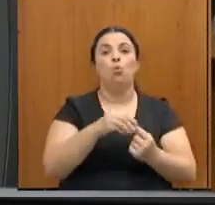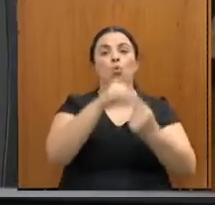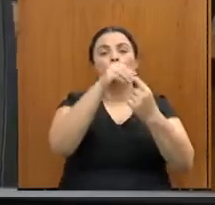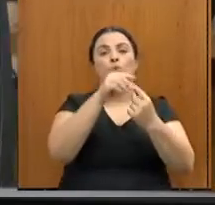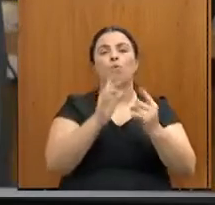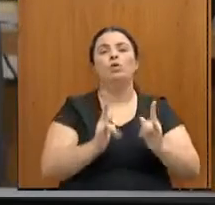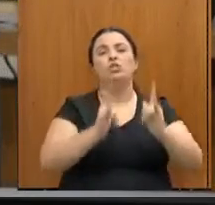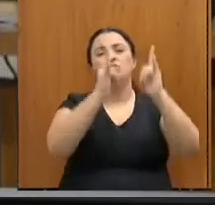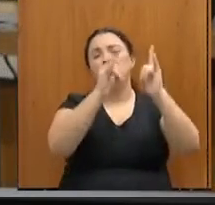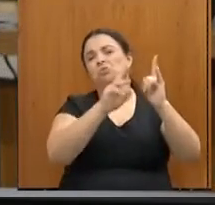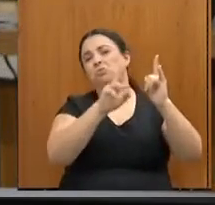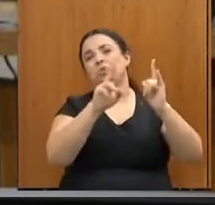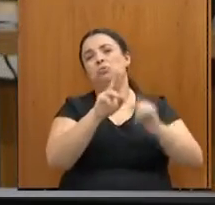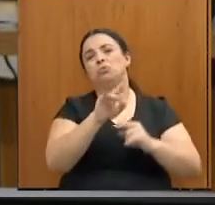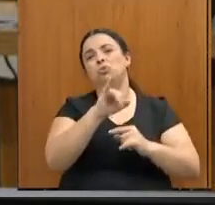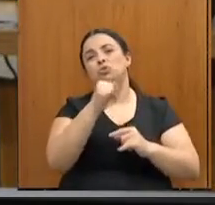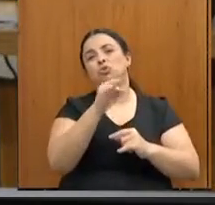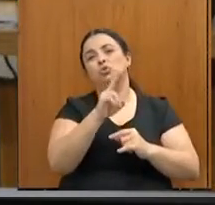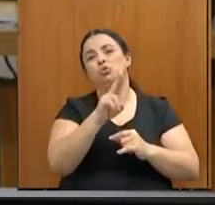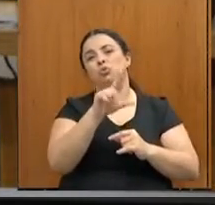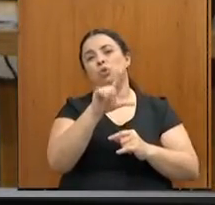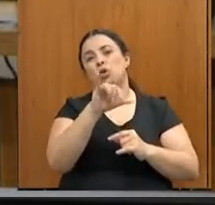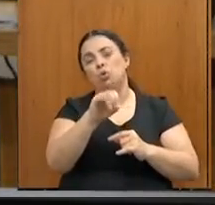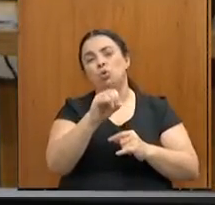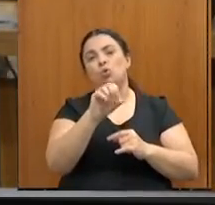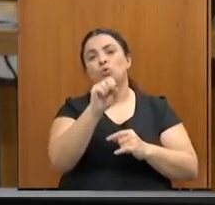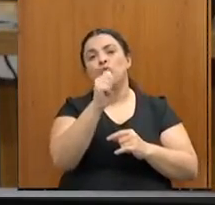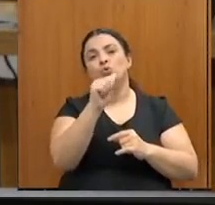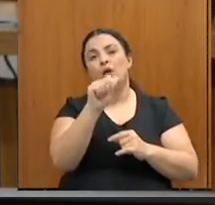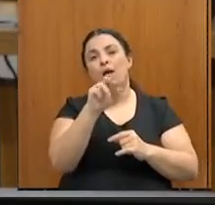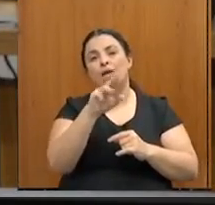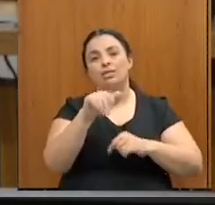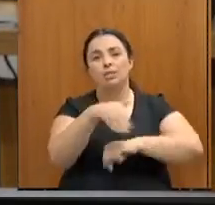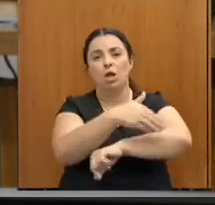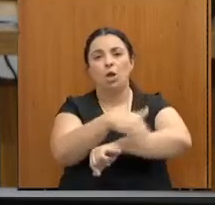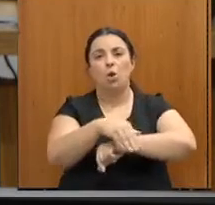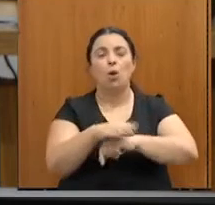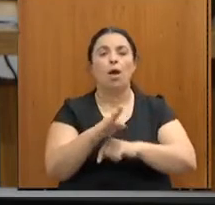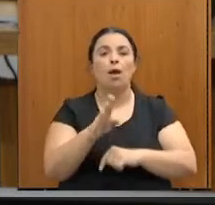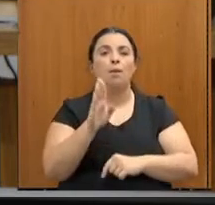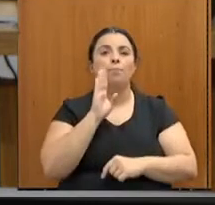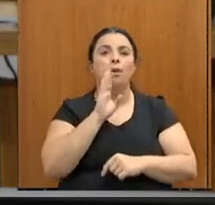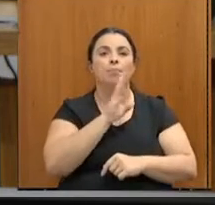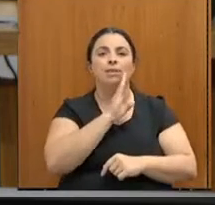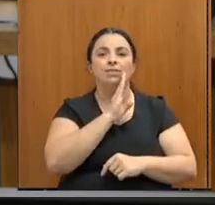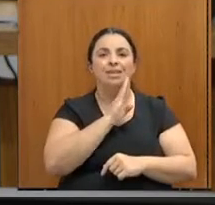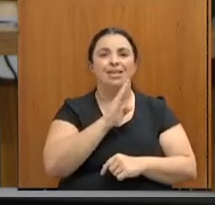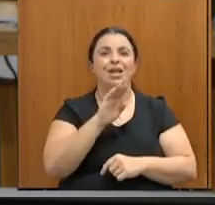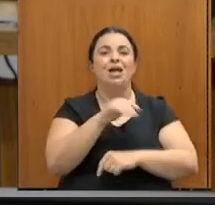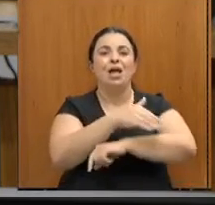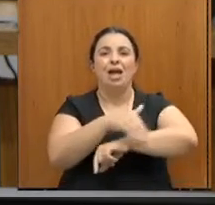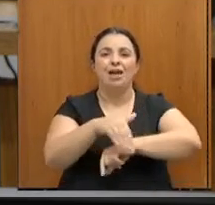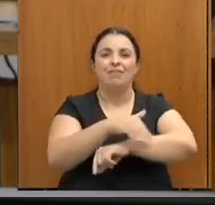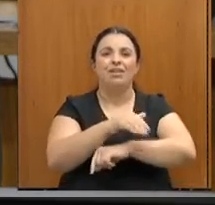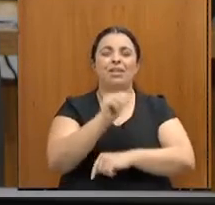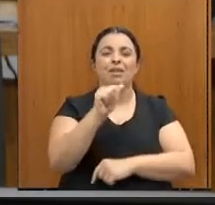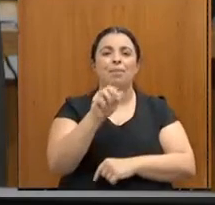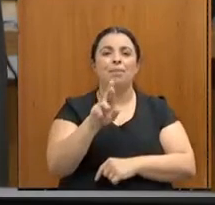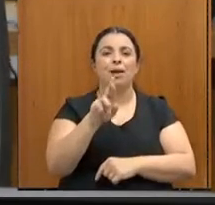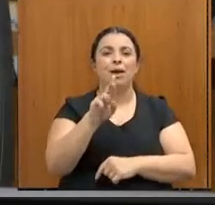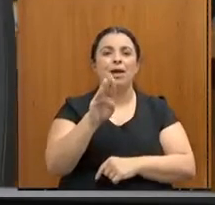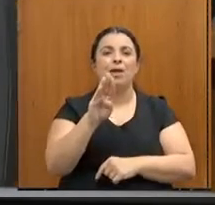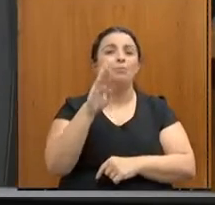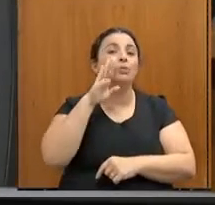né então aqui na Avenida Barbacena 1200 como todos os senhores conhecem esqueça também